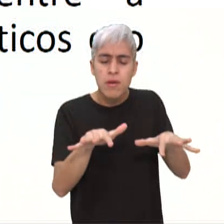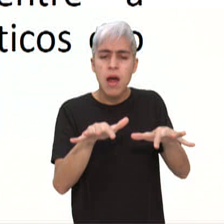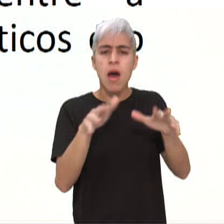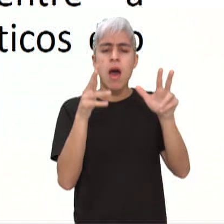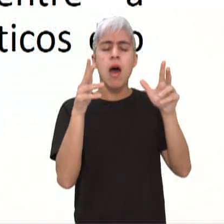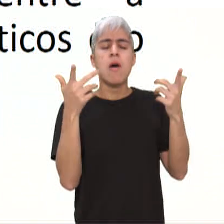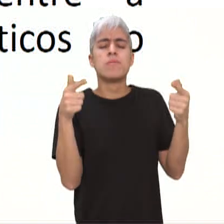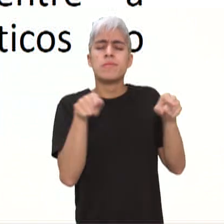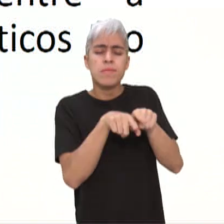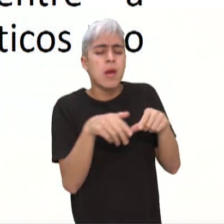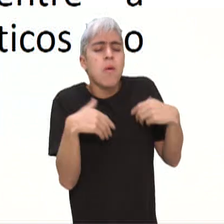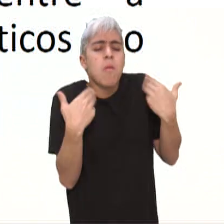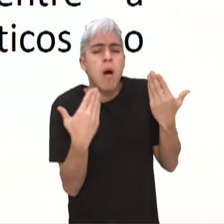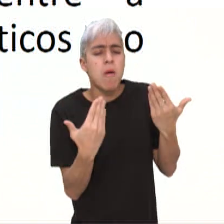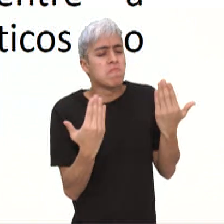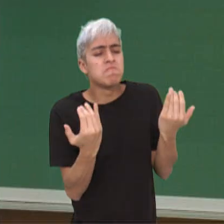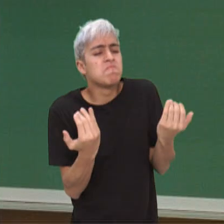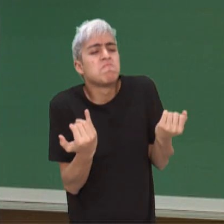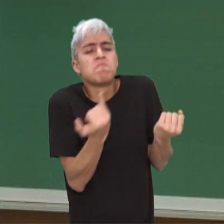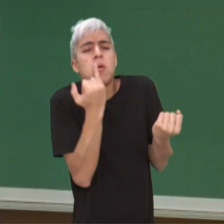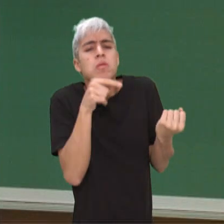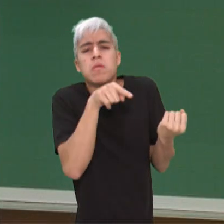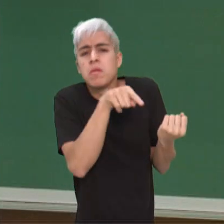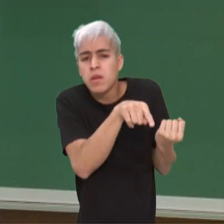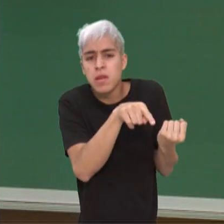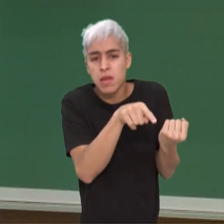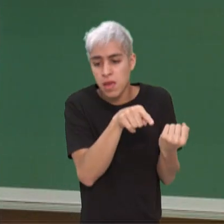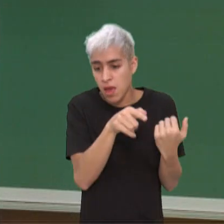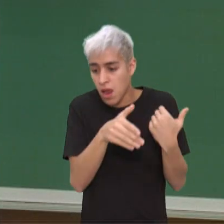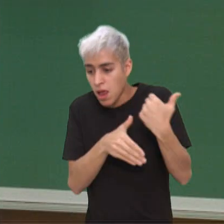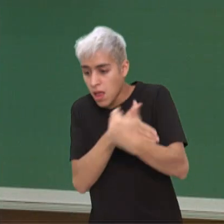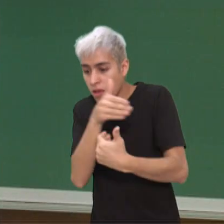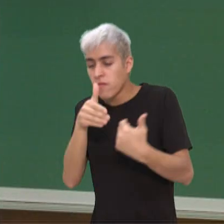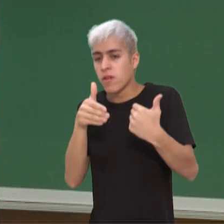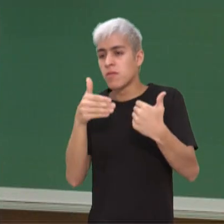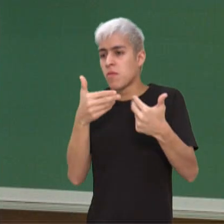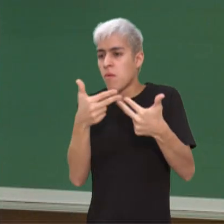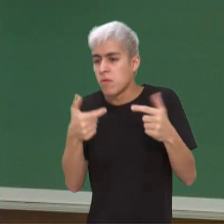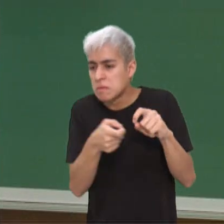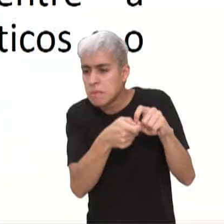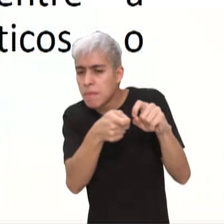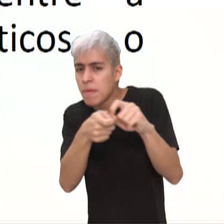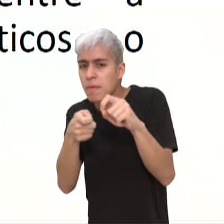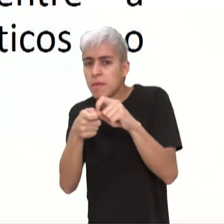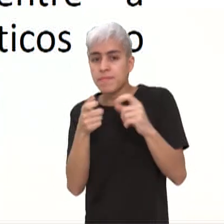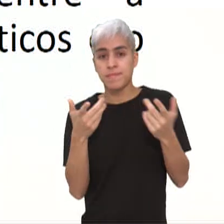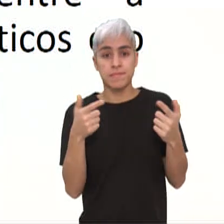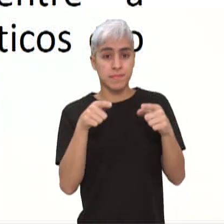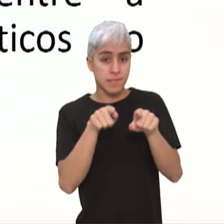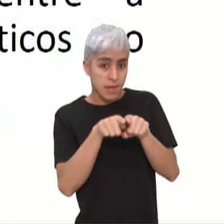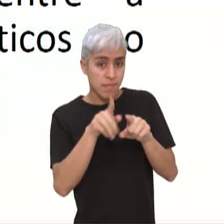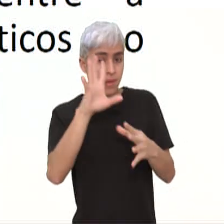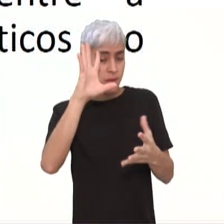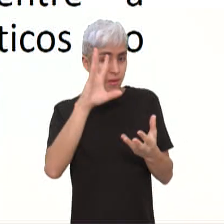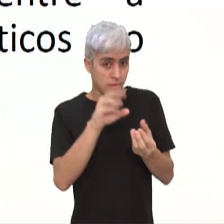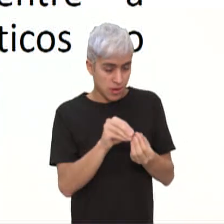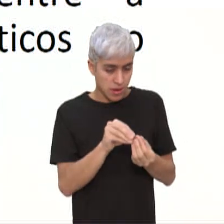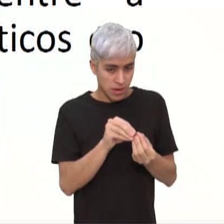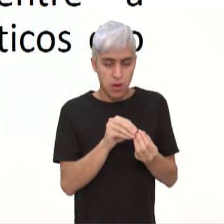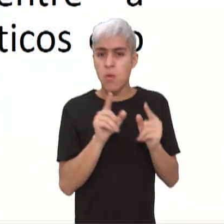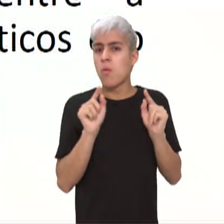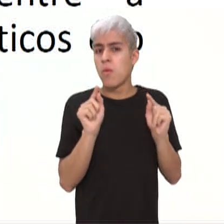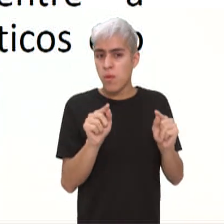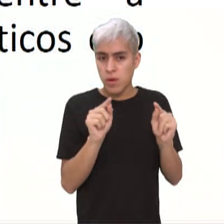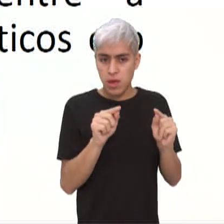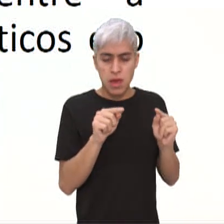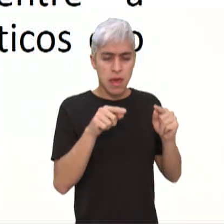importância desses recursos para as atividades produtivas. Compreender a relação existente entre